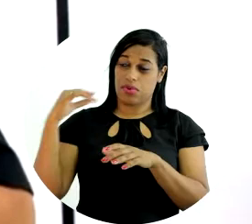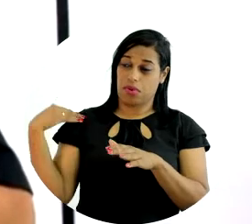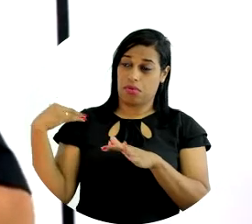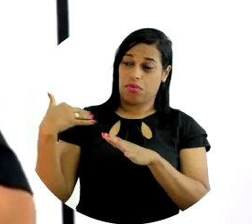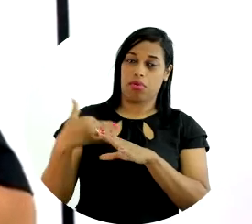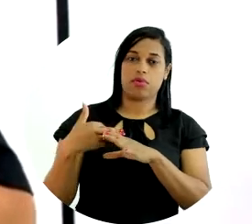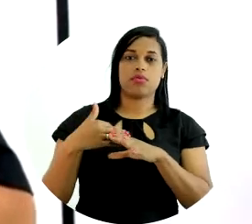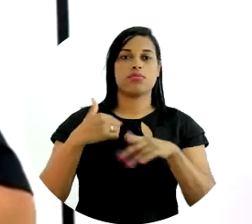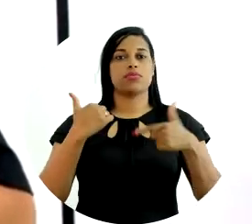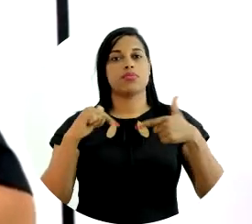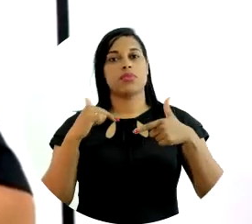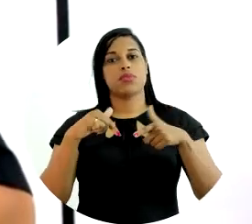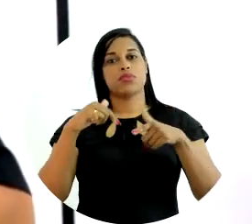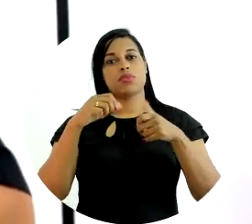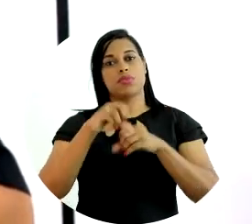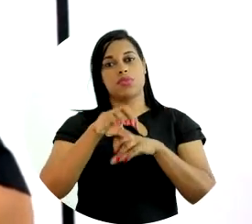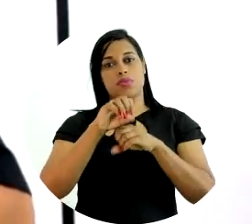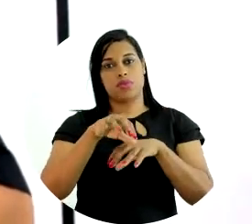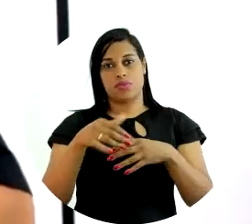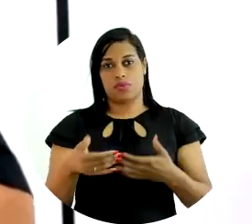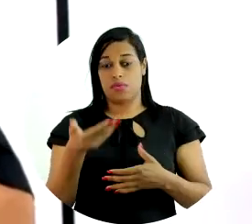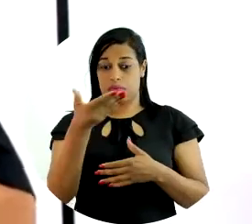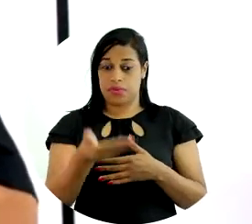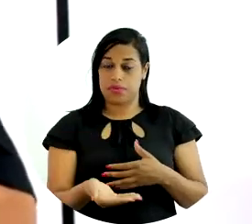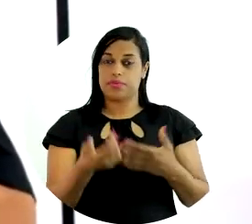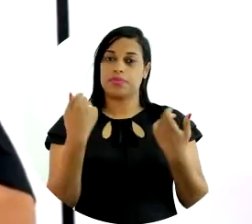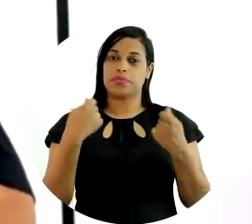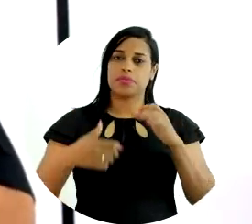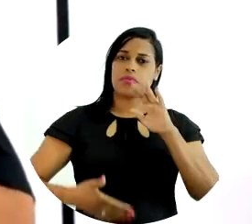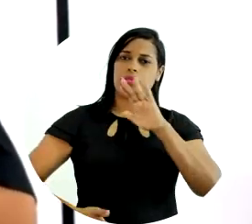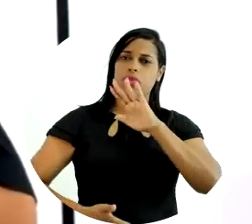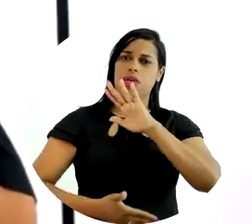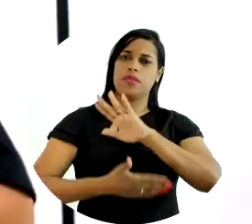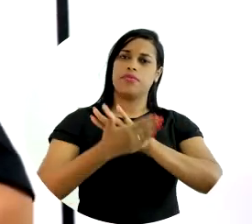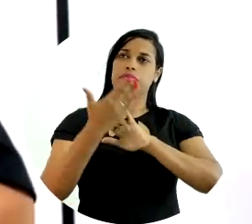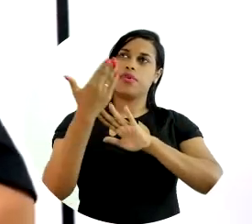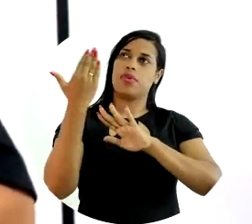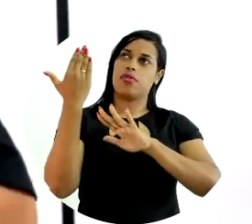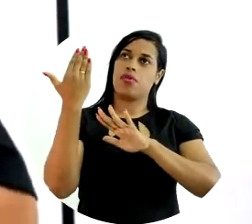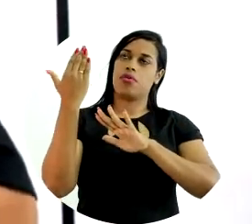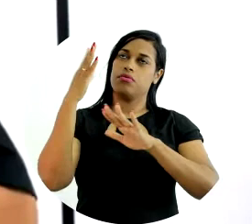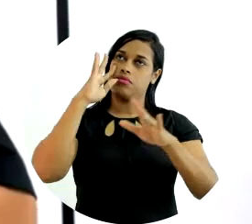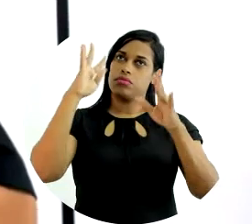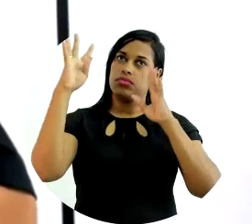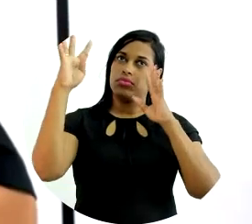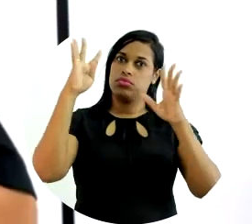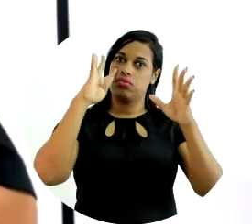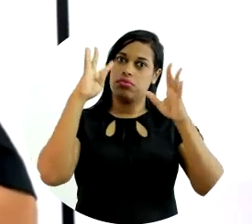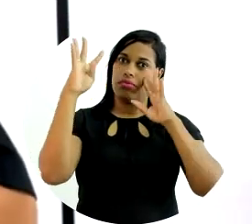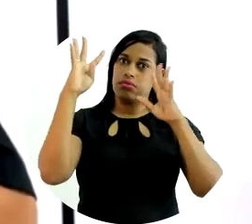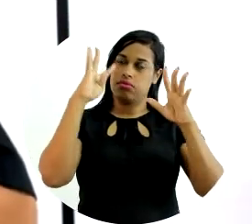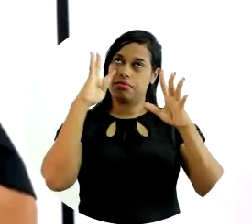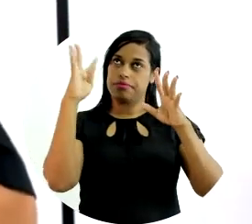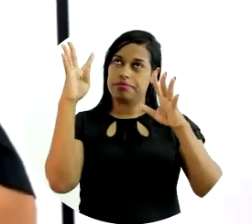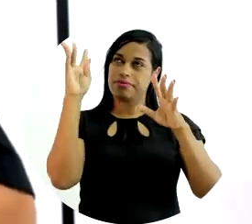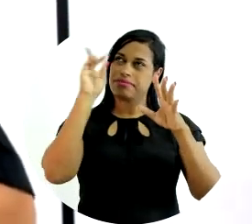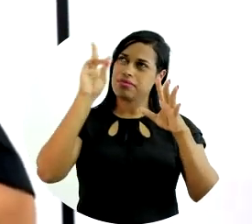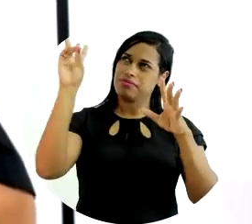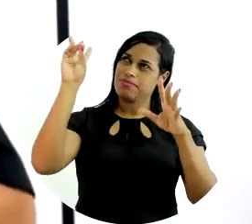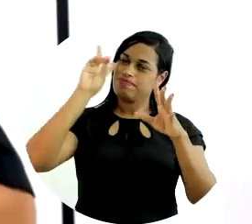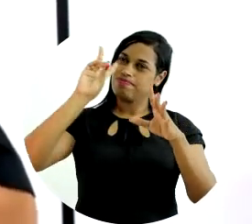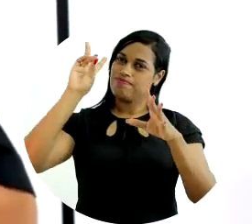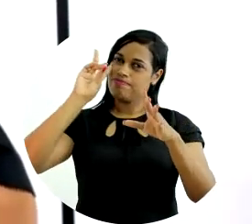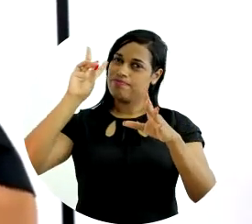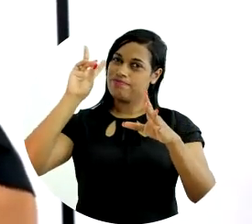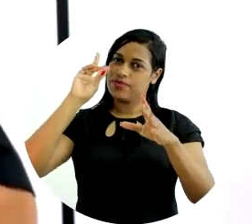do trabalhador em educação e aí pra mim nós vamos fazer uma viagem pelo pela história do